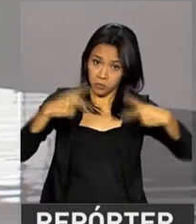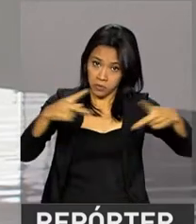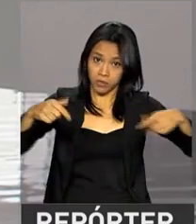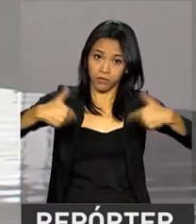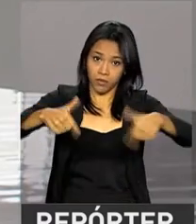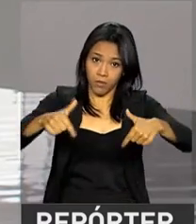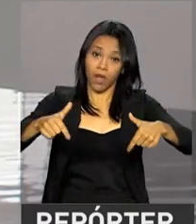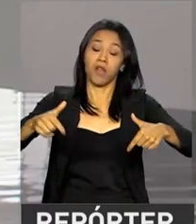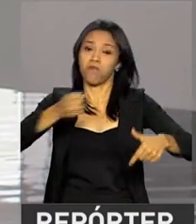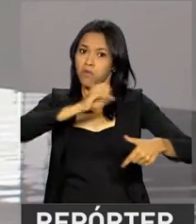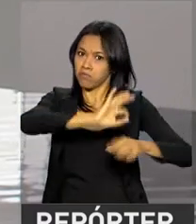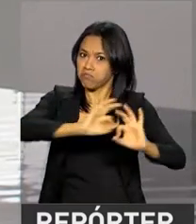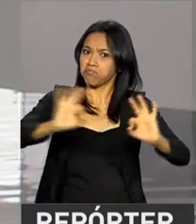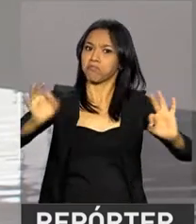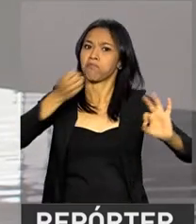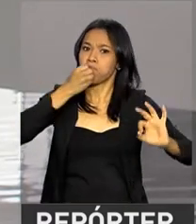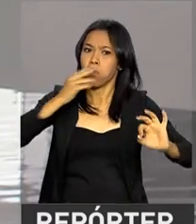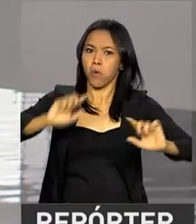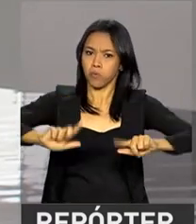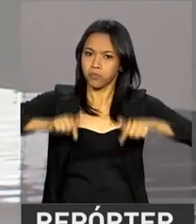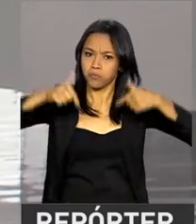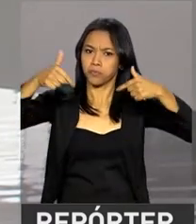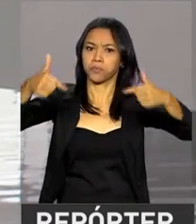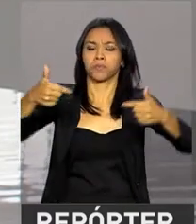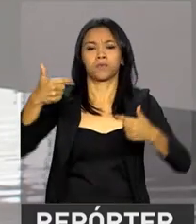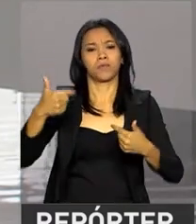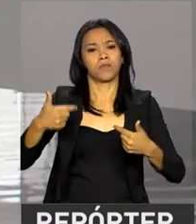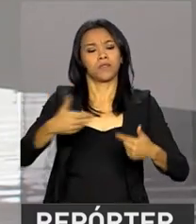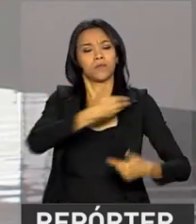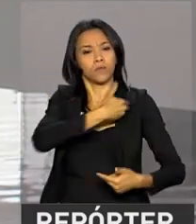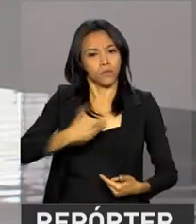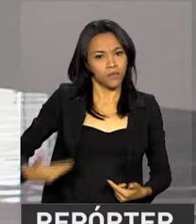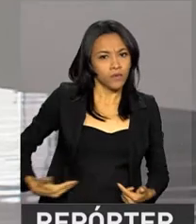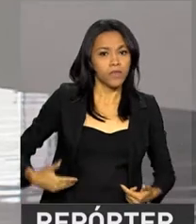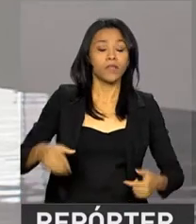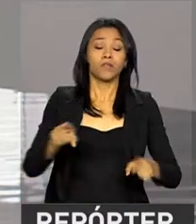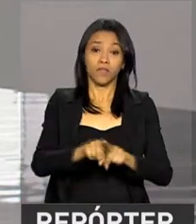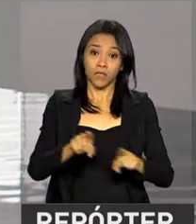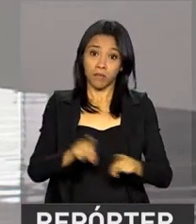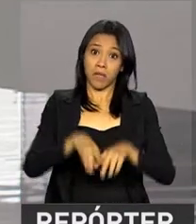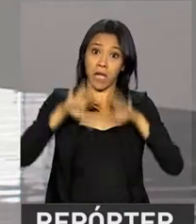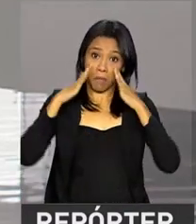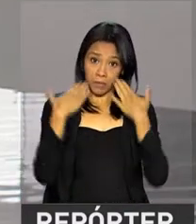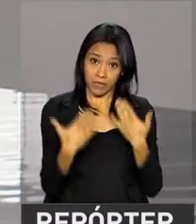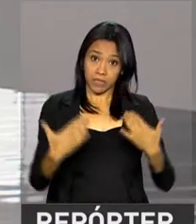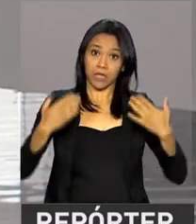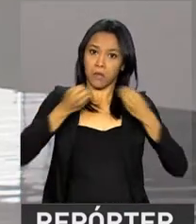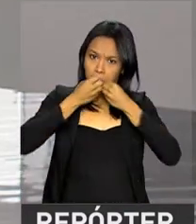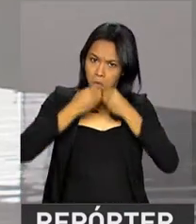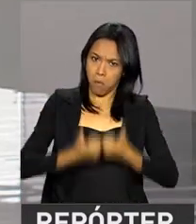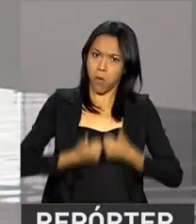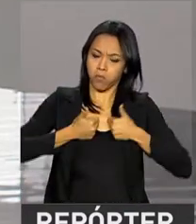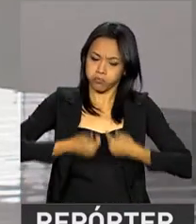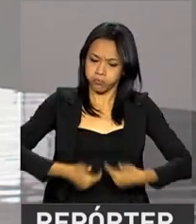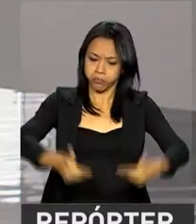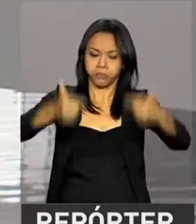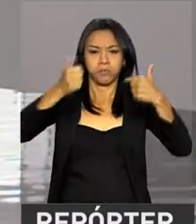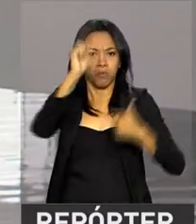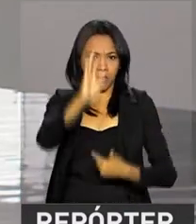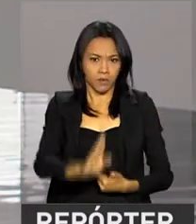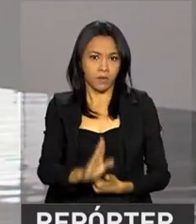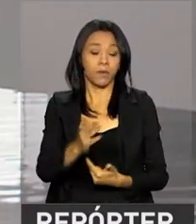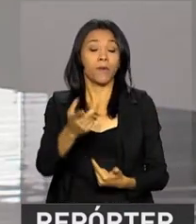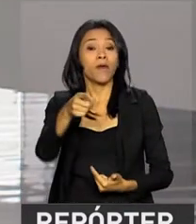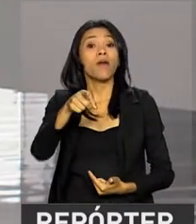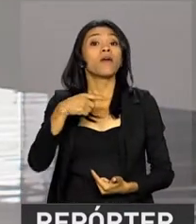destacaram no setor público e privado ou prestaram serviços notáveis ao país a indicação dos profissionais foi